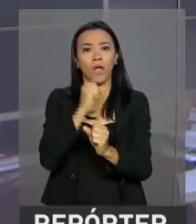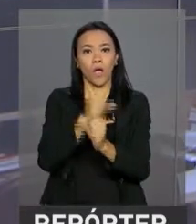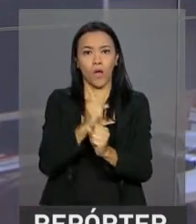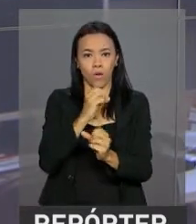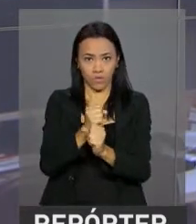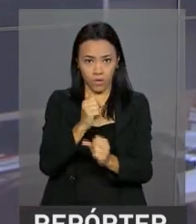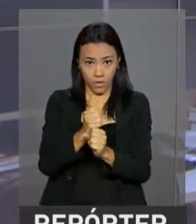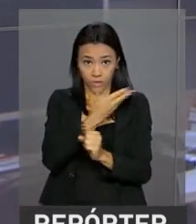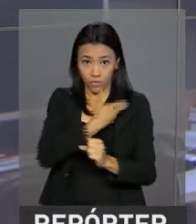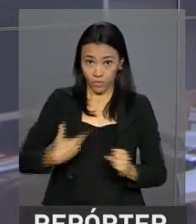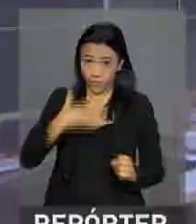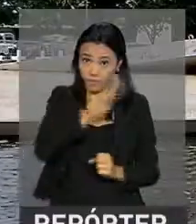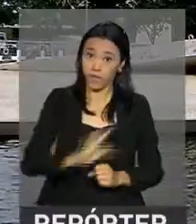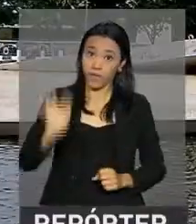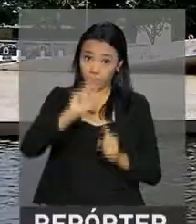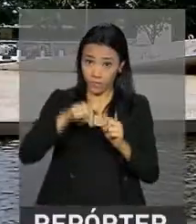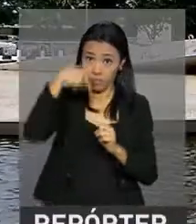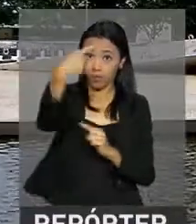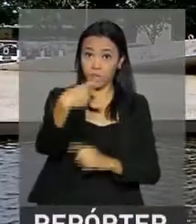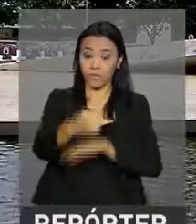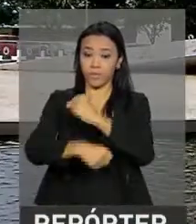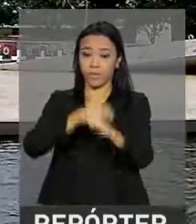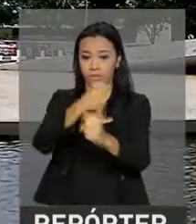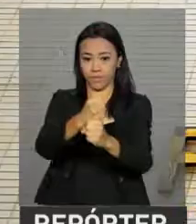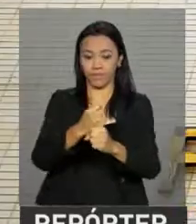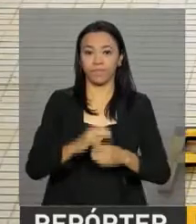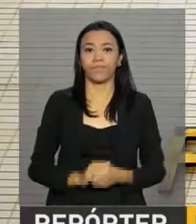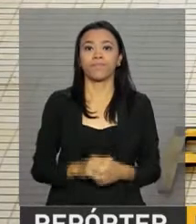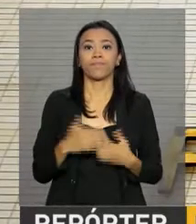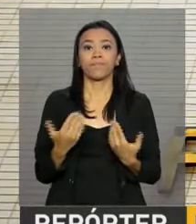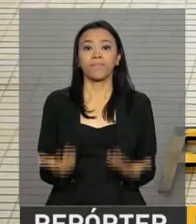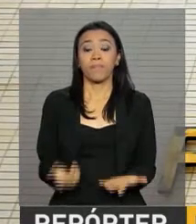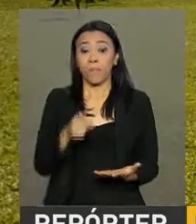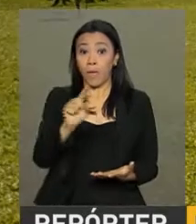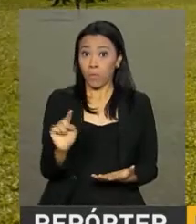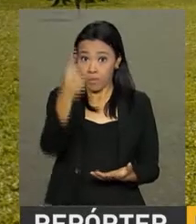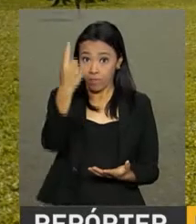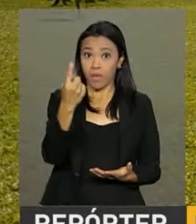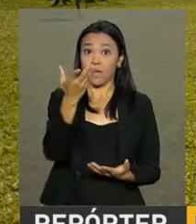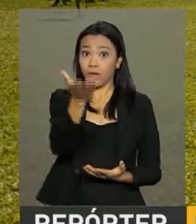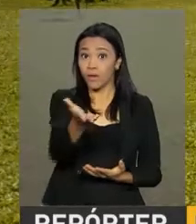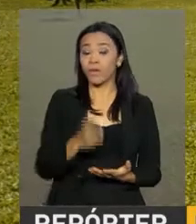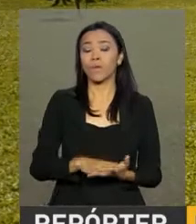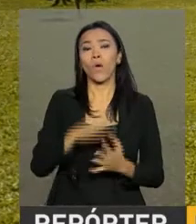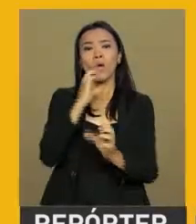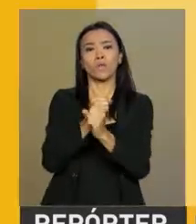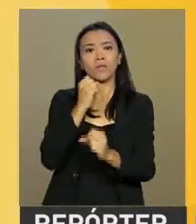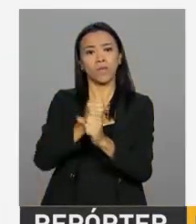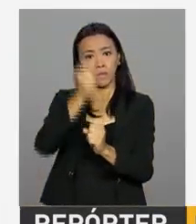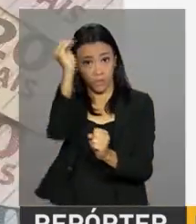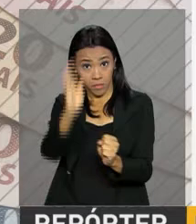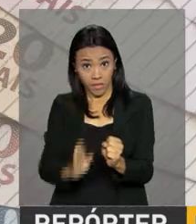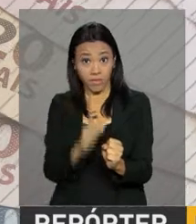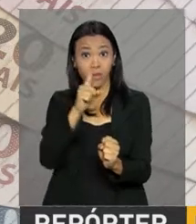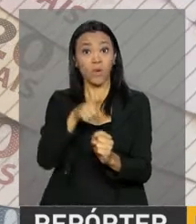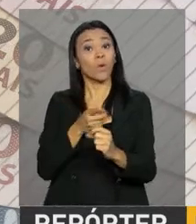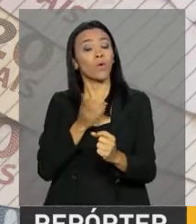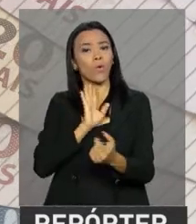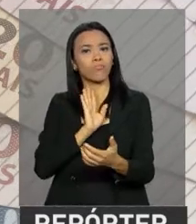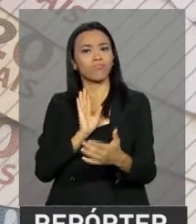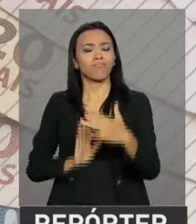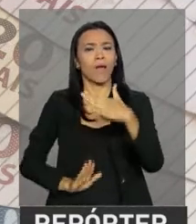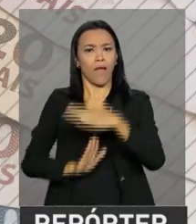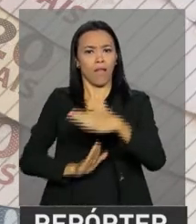para o ano que vem é o primeiro orçamento do brasil com a regra do teto para o aumento dos gastos públicos pelo